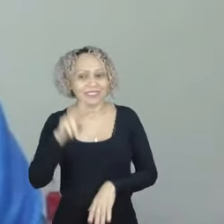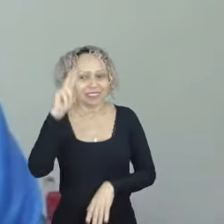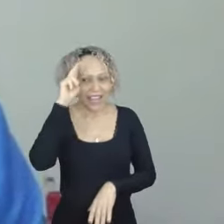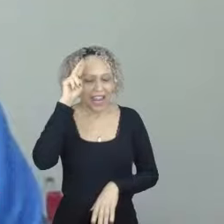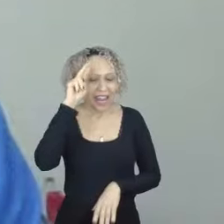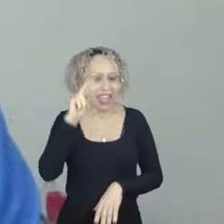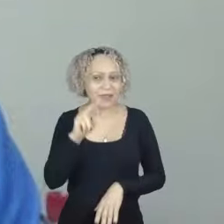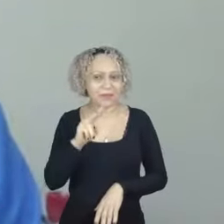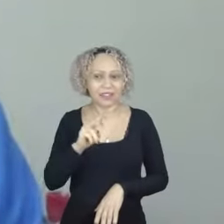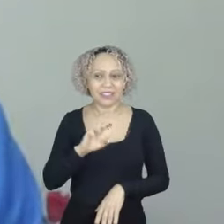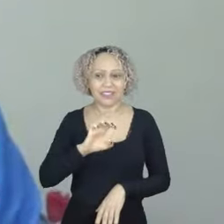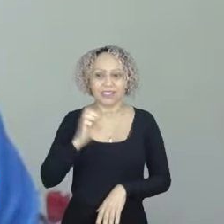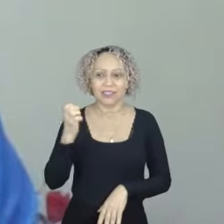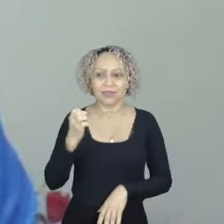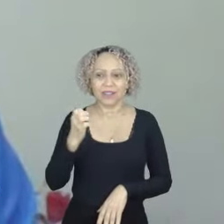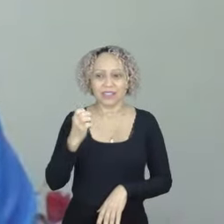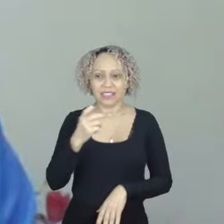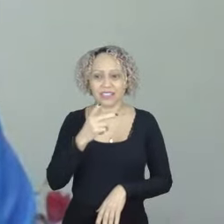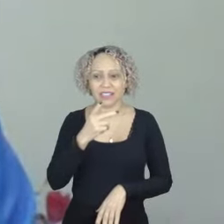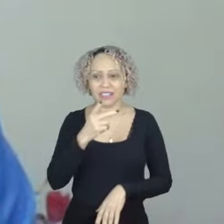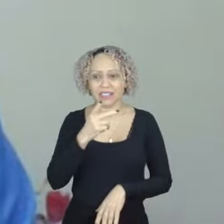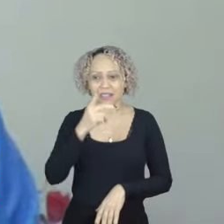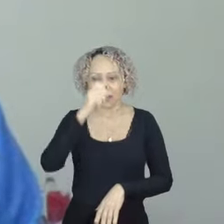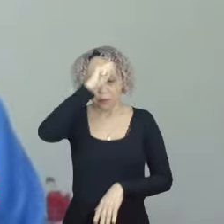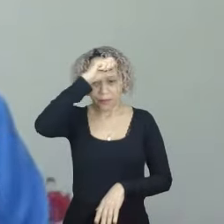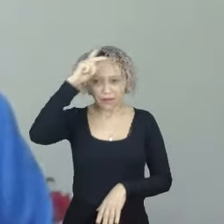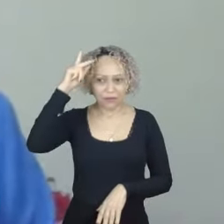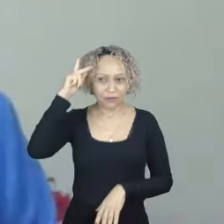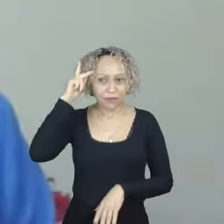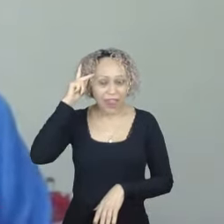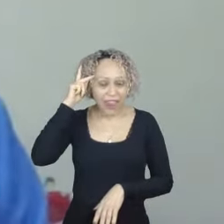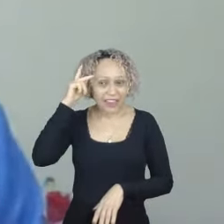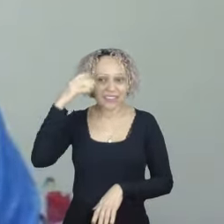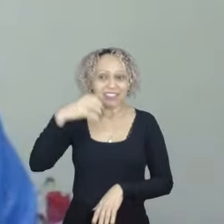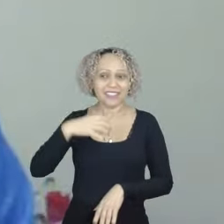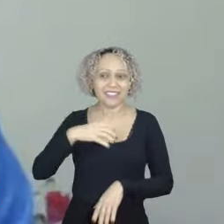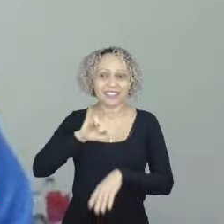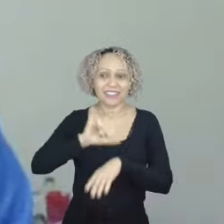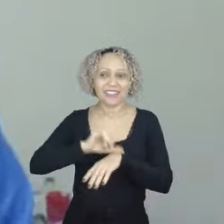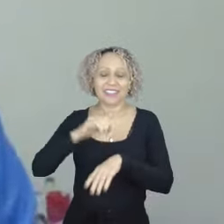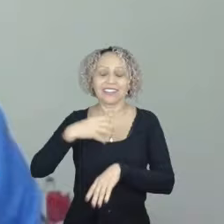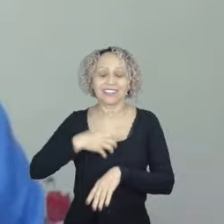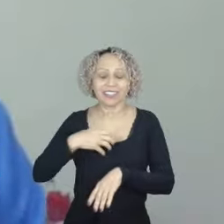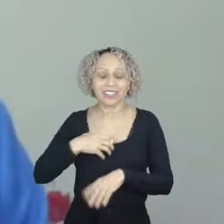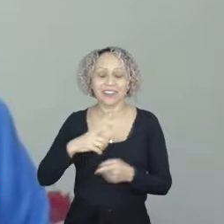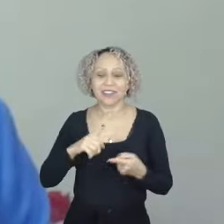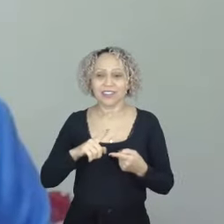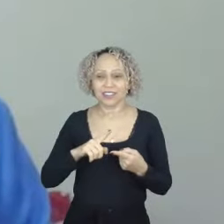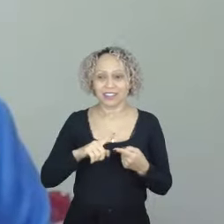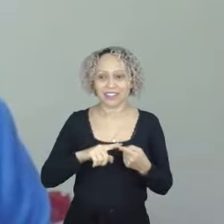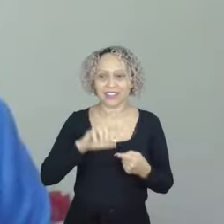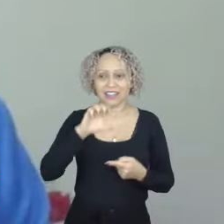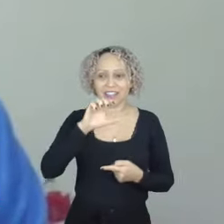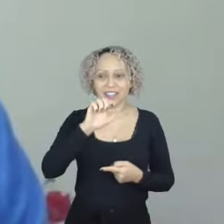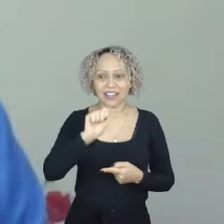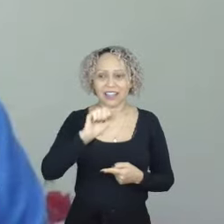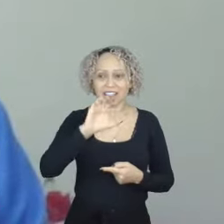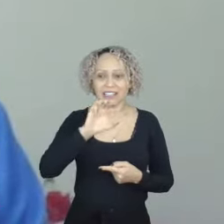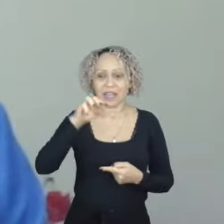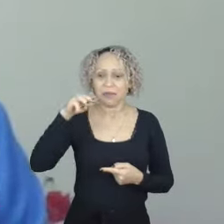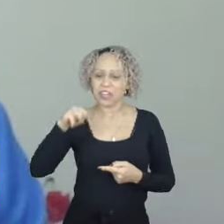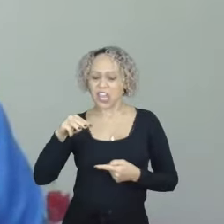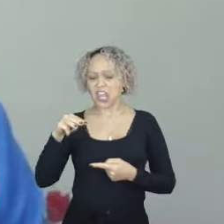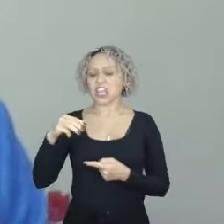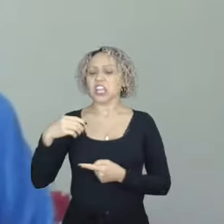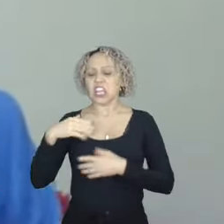ex-prefeito de Salvador, ACM Neto, que se dizia pardo, o ex-presidente da Câmara dos